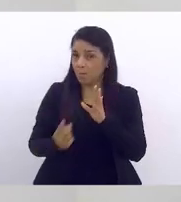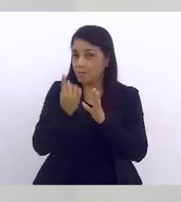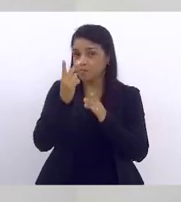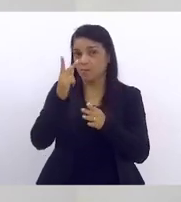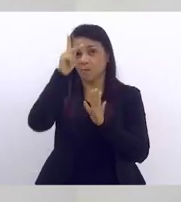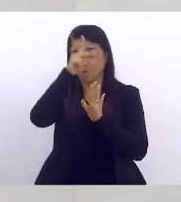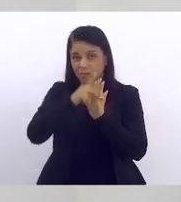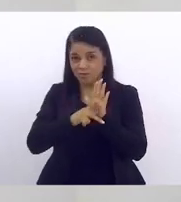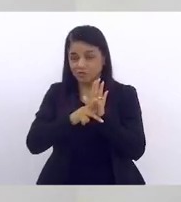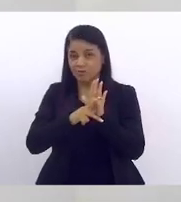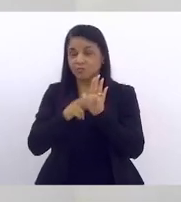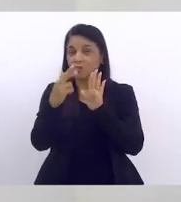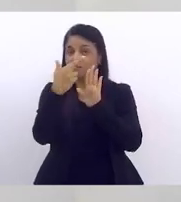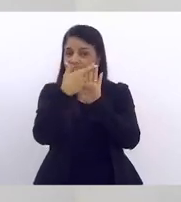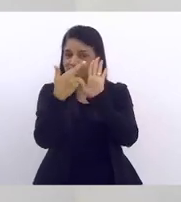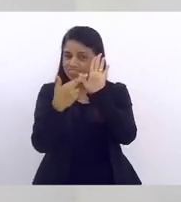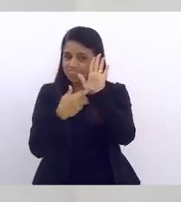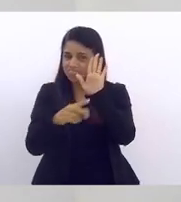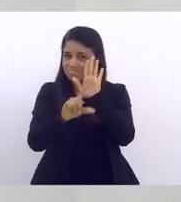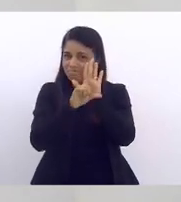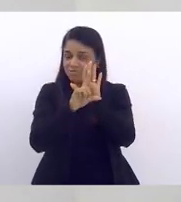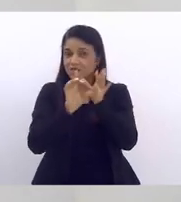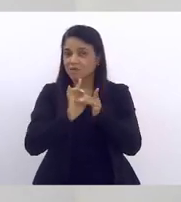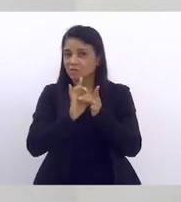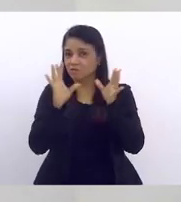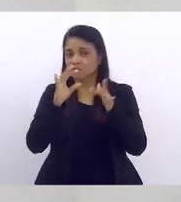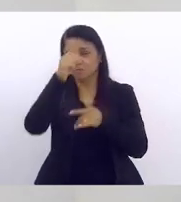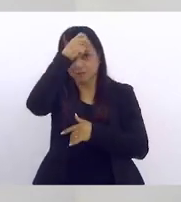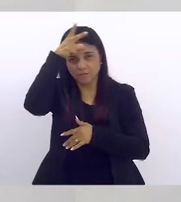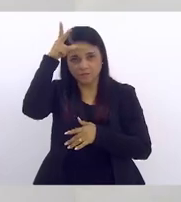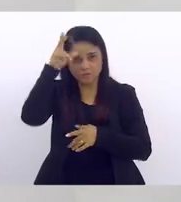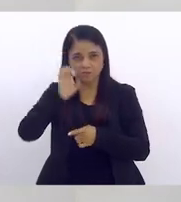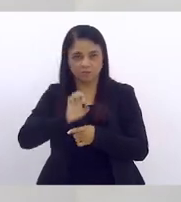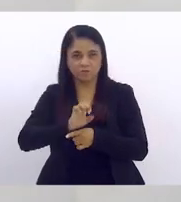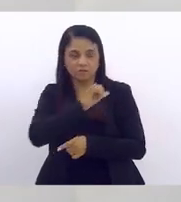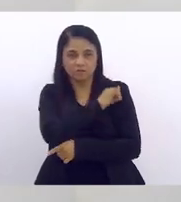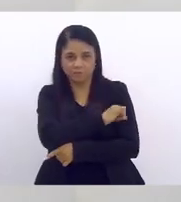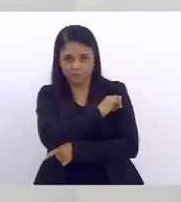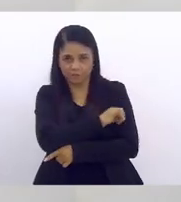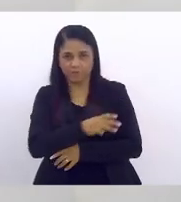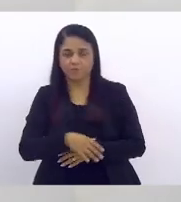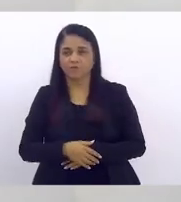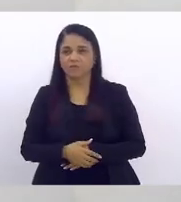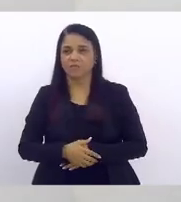projeto regulamentado e autorizado pela Prefeitura do Rio de Janeiro.